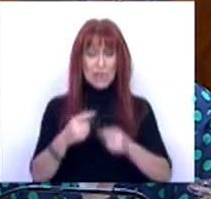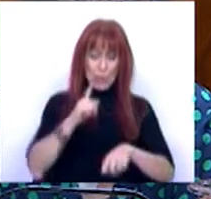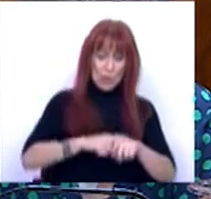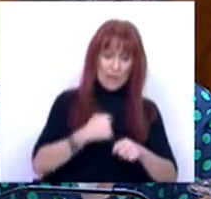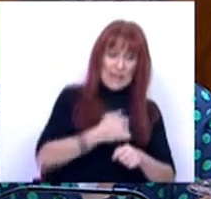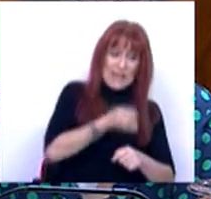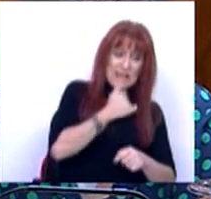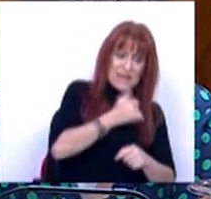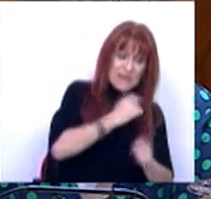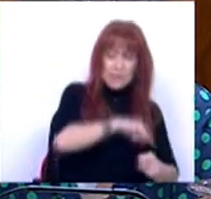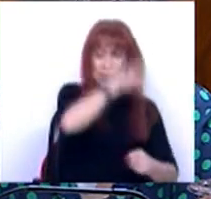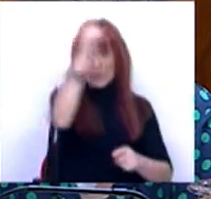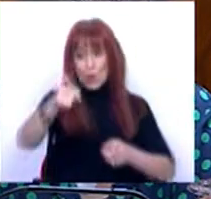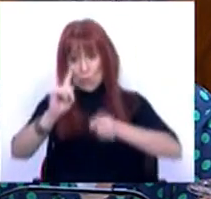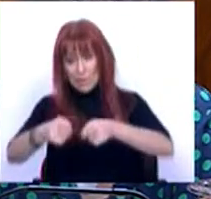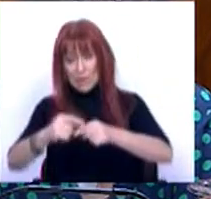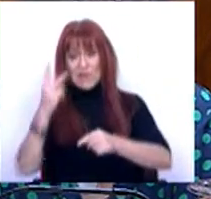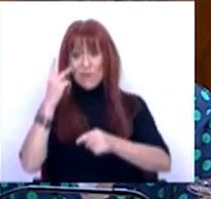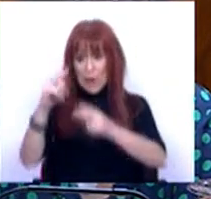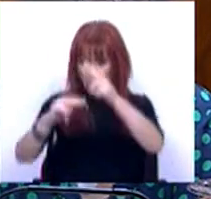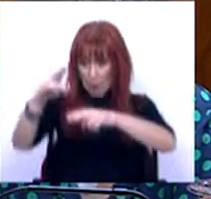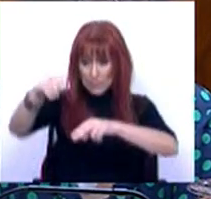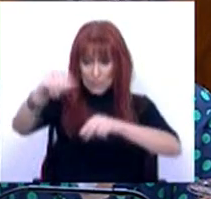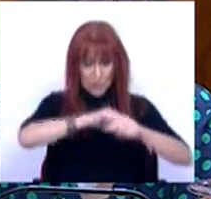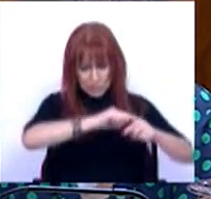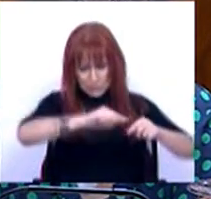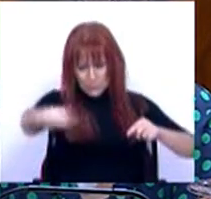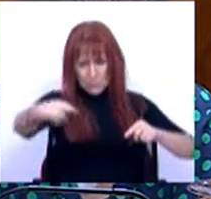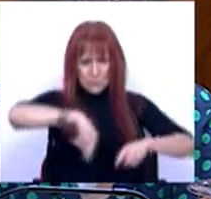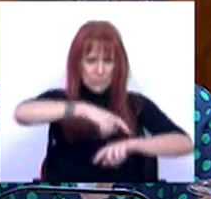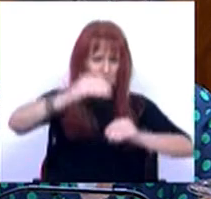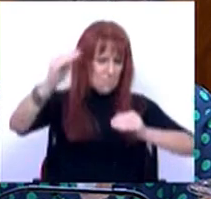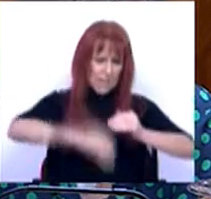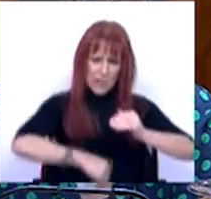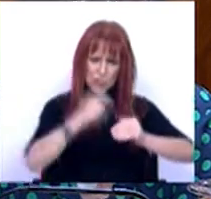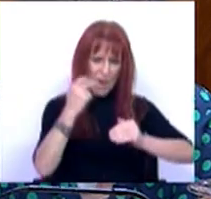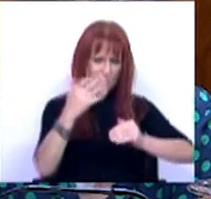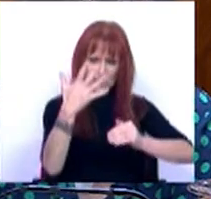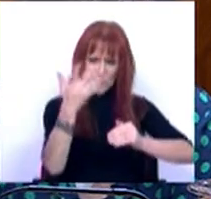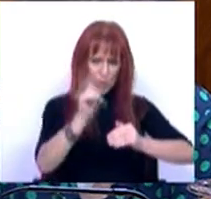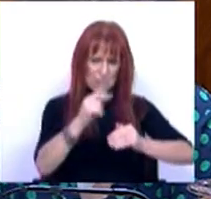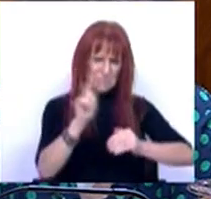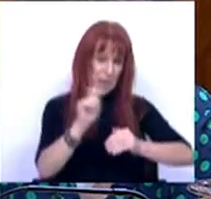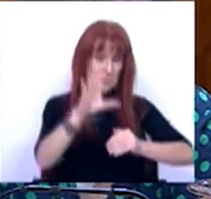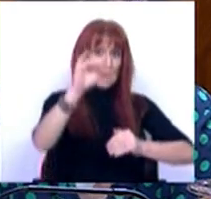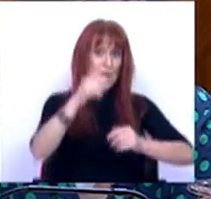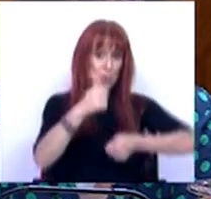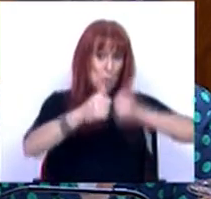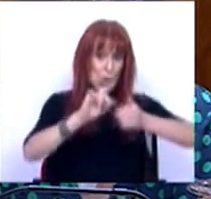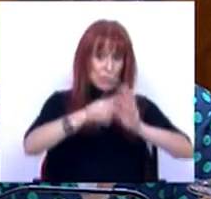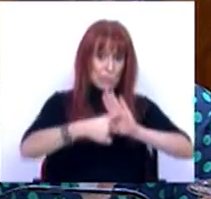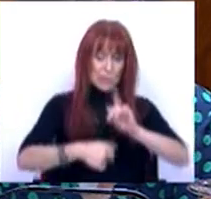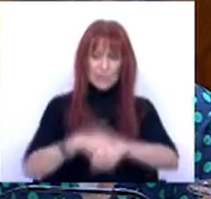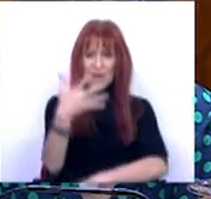em que decidimos e começamos a ver a obra no terreno, não demoramos menos de 5 anos. 10 meses para o concurso de